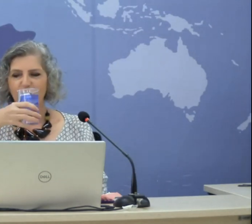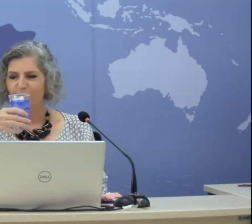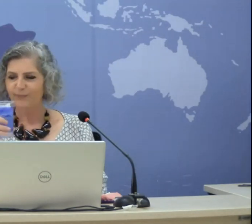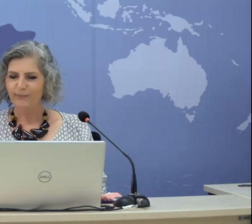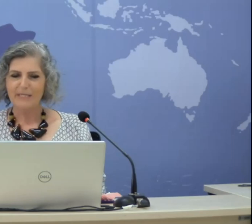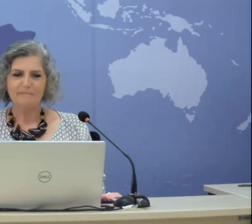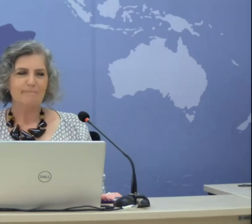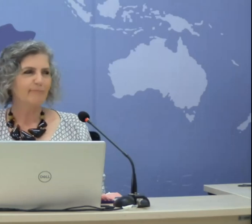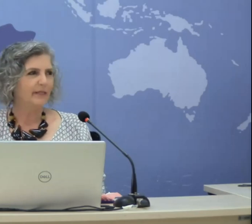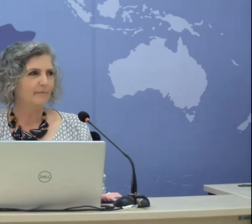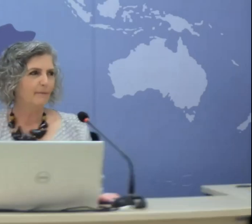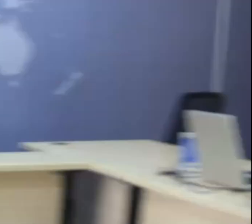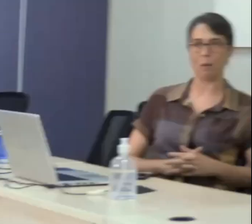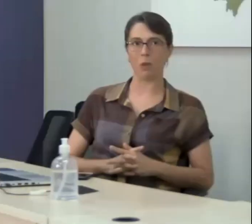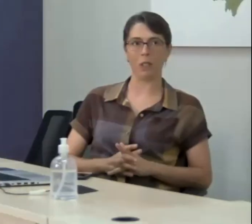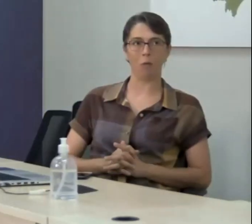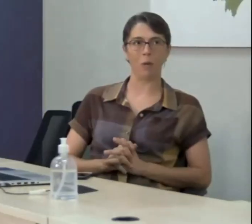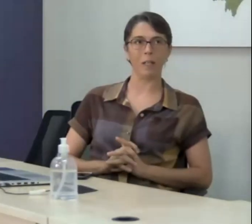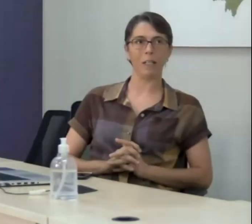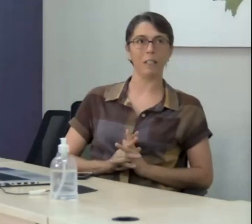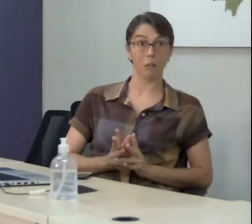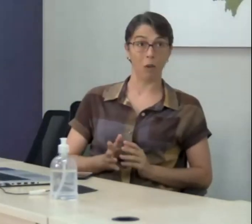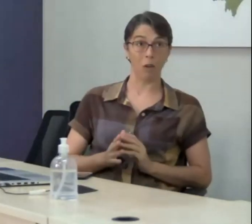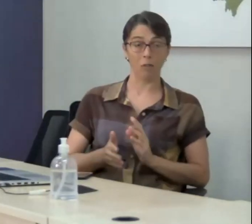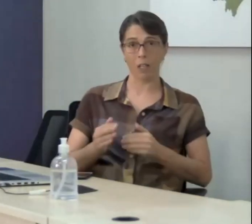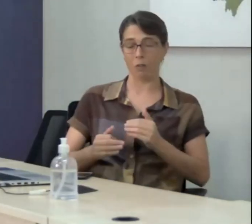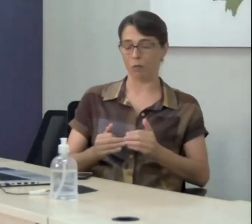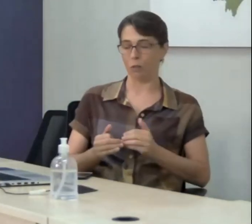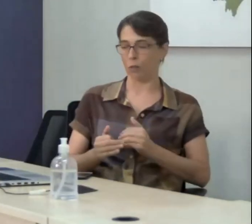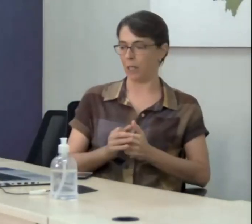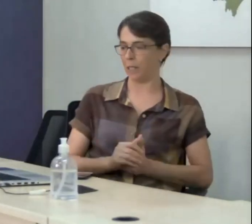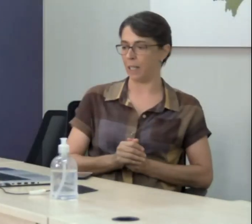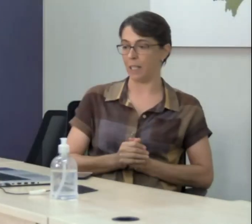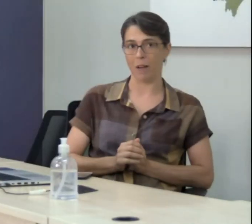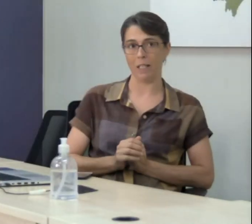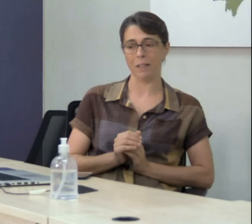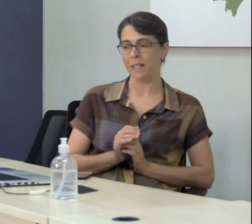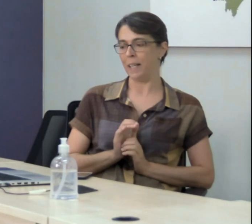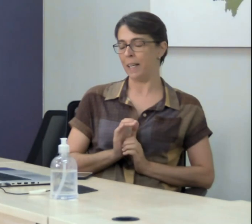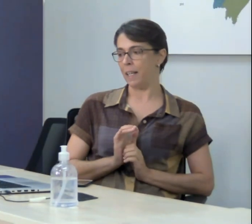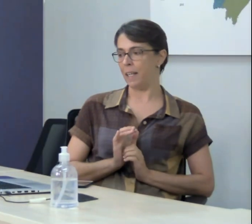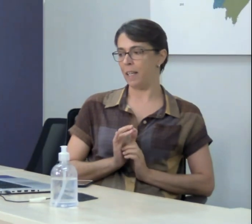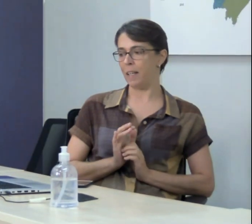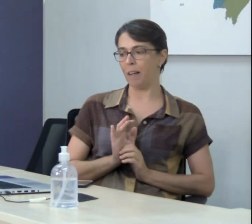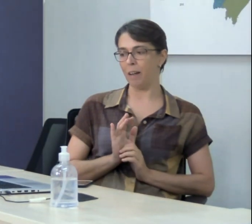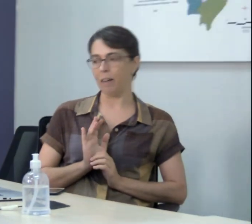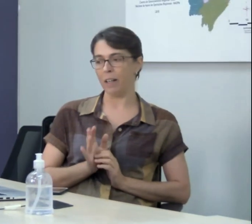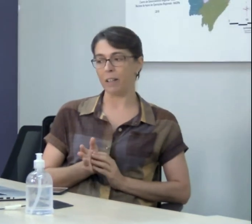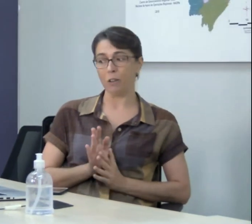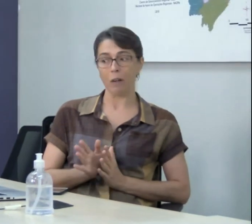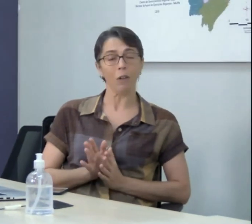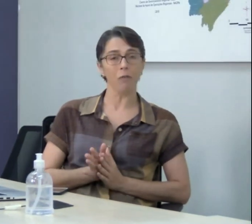meio que de última hora porque a gente pudesse abordar uma questão nova que eu vou trazer aqui na sequência e